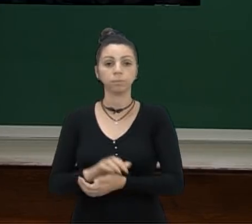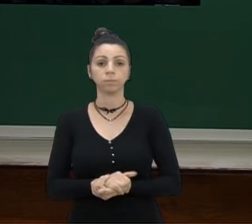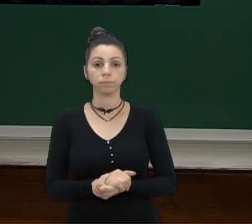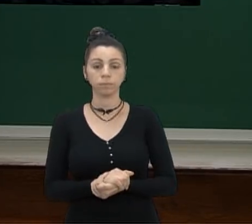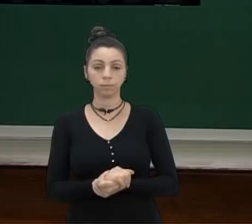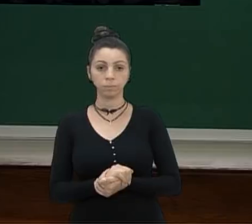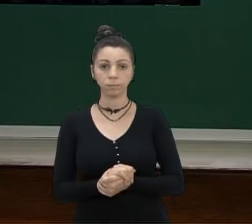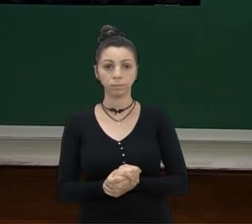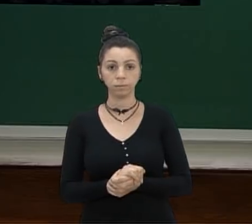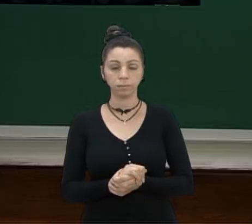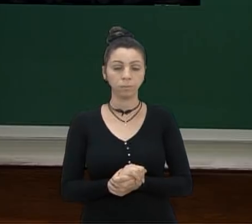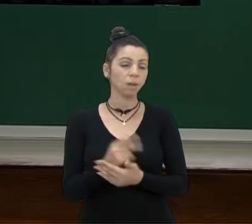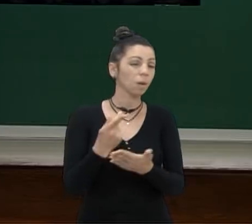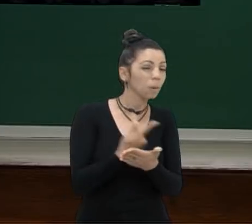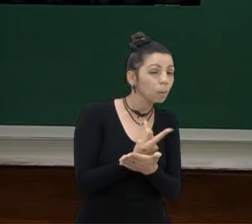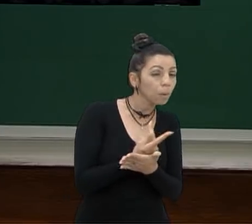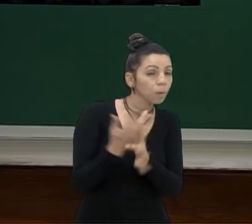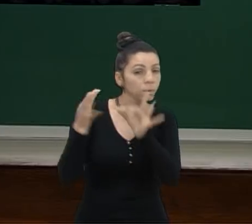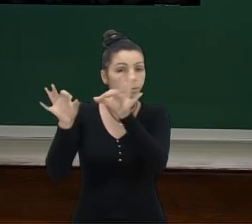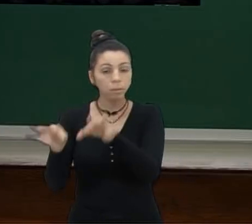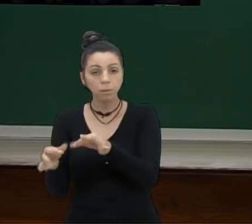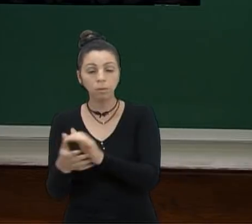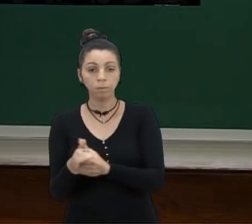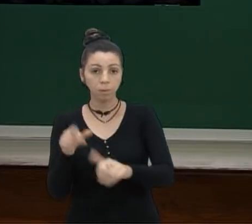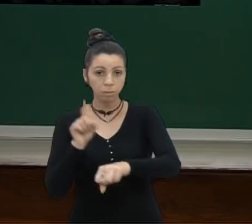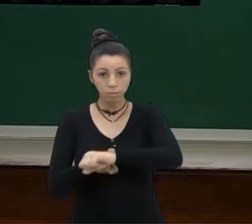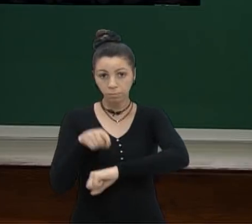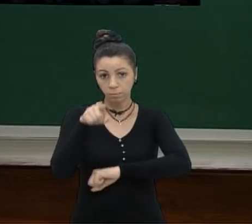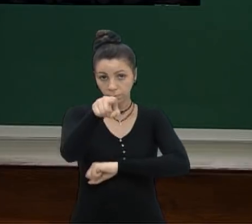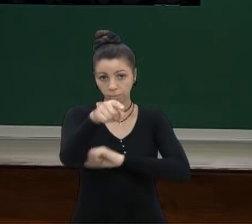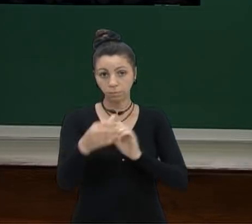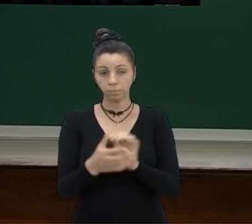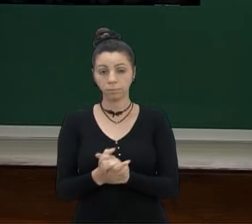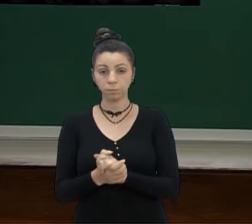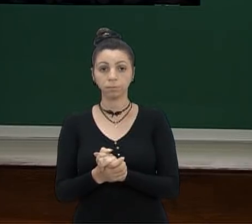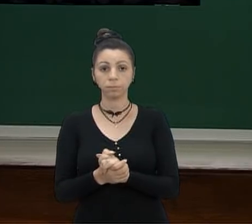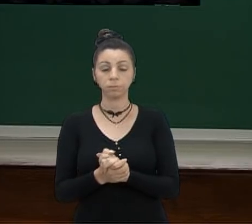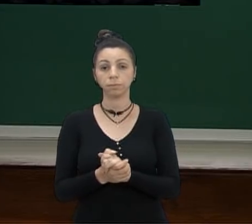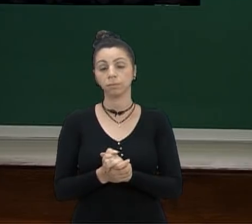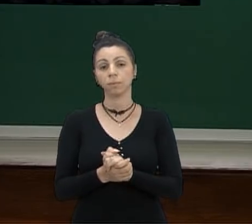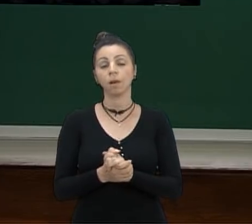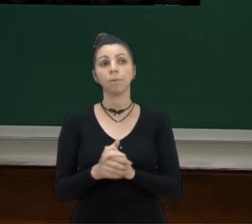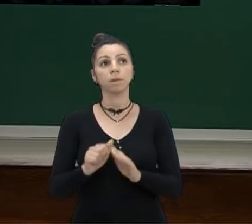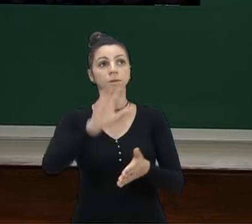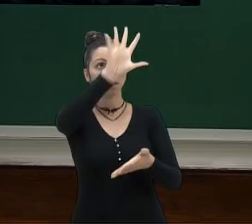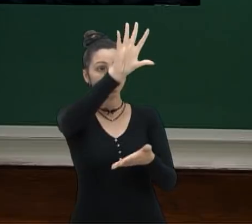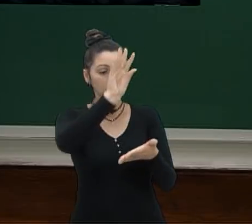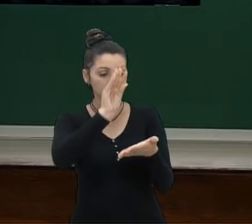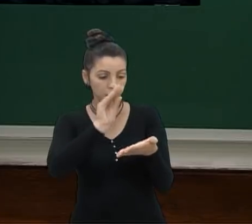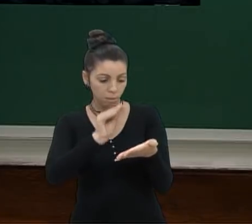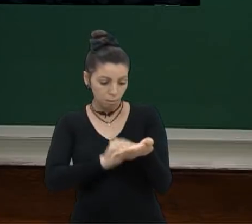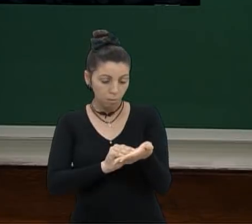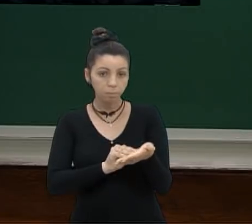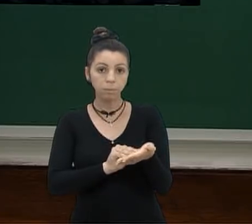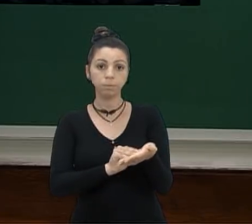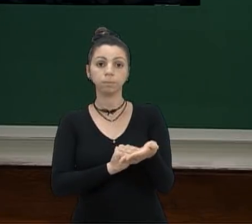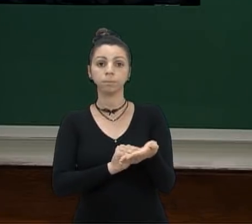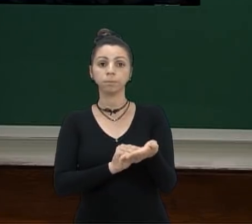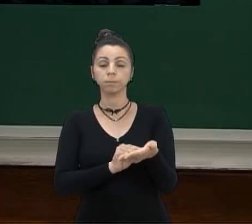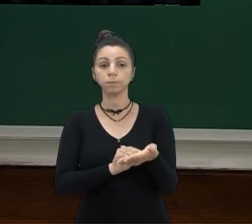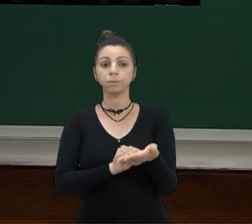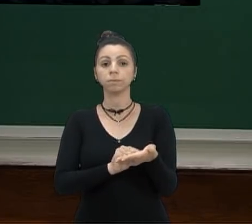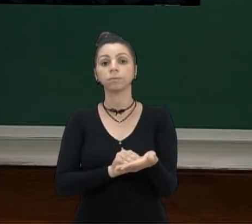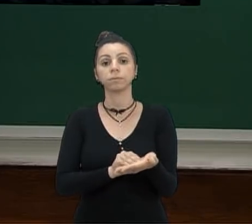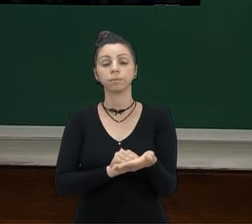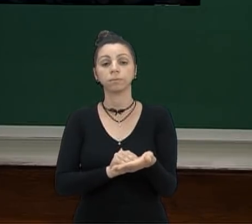exercício? Errou um pouquinho? Então, eu vou dar um tempo para vocês. Vocês vão recopiar o exercício caso alguém não tenha feito a